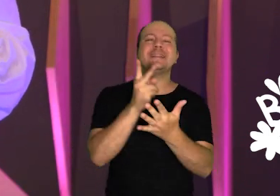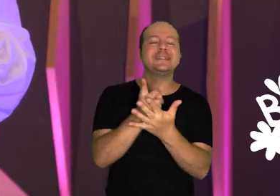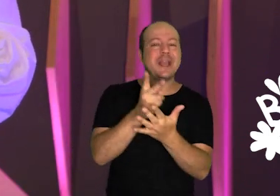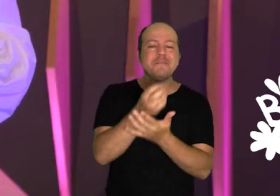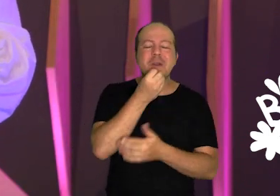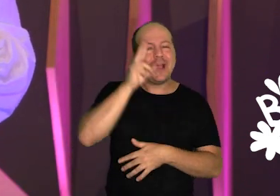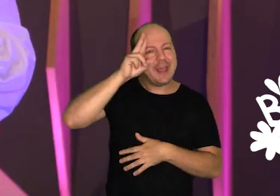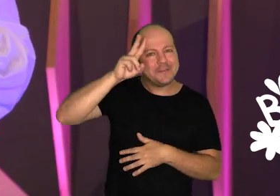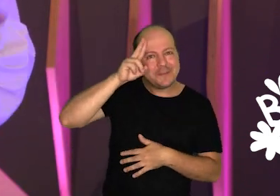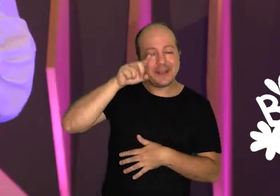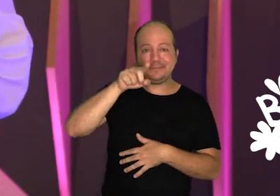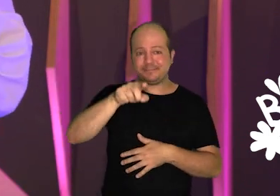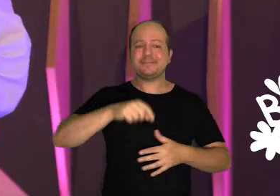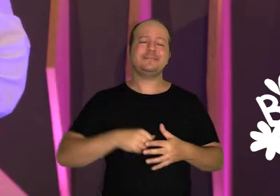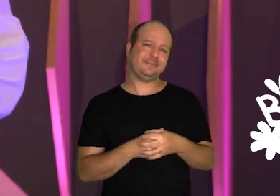bom lembrar que